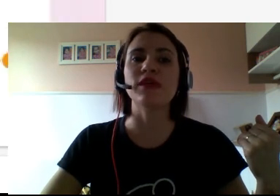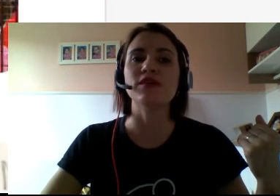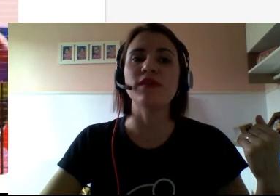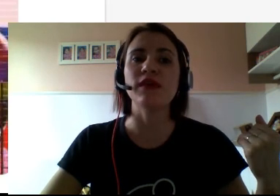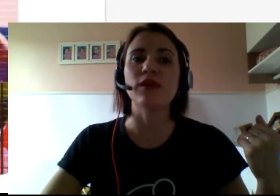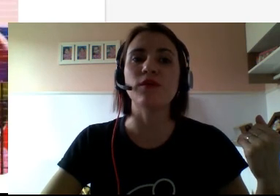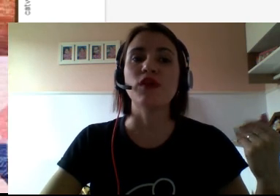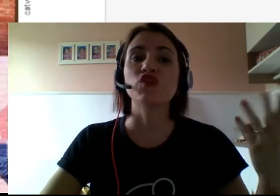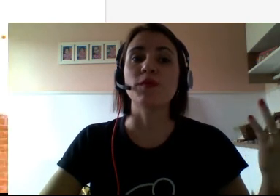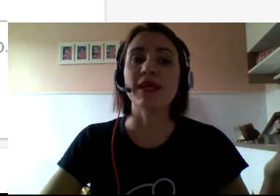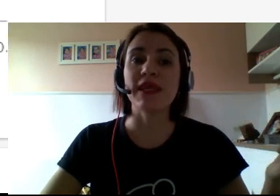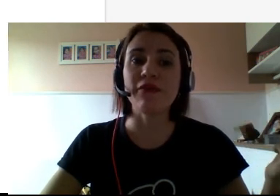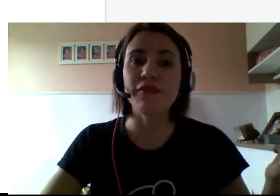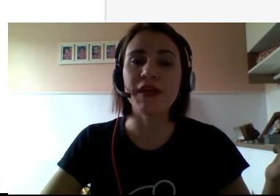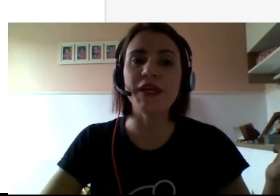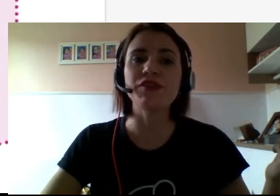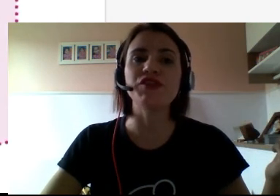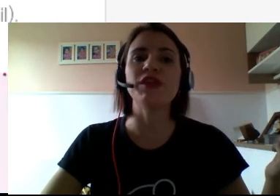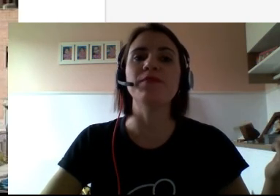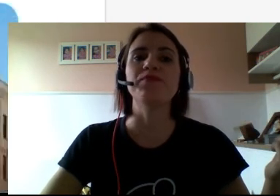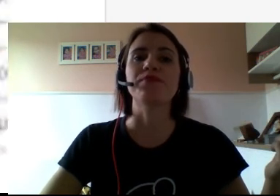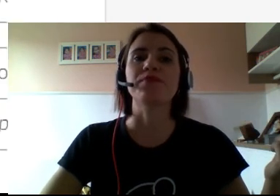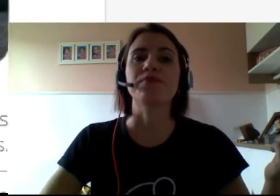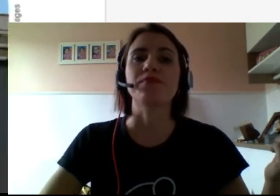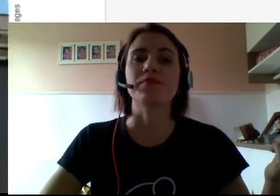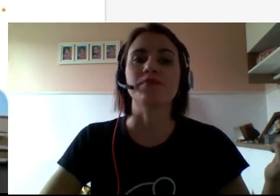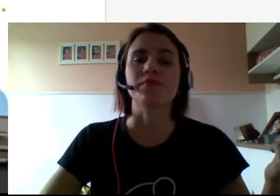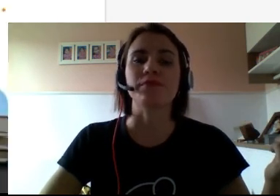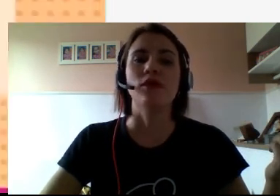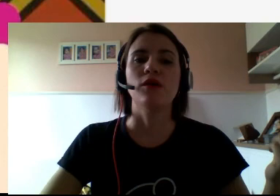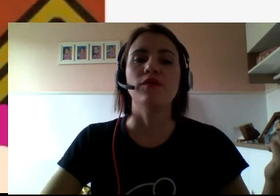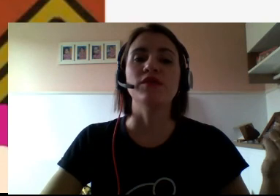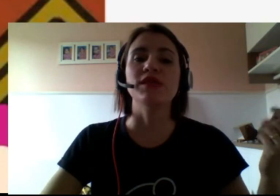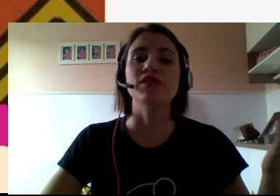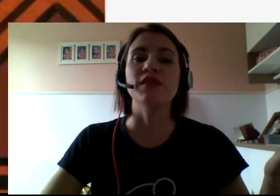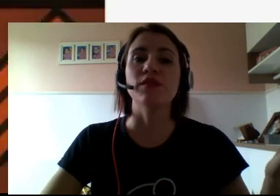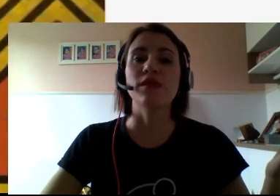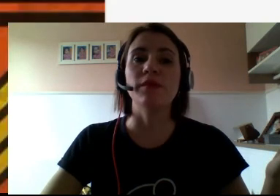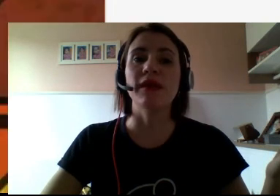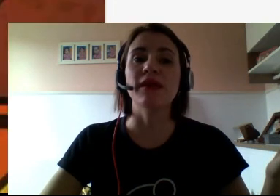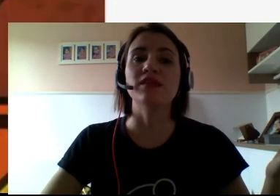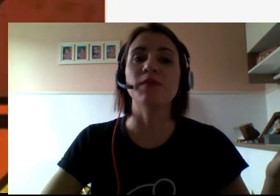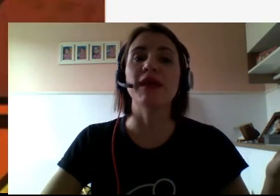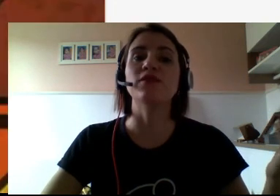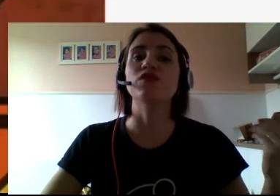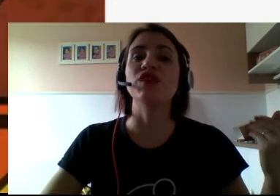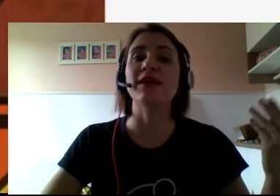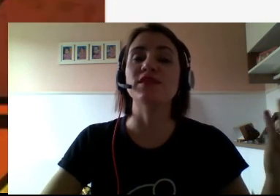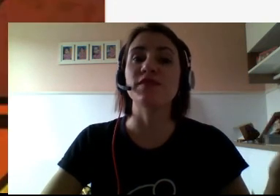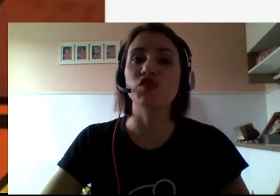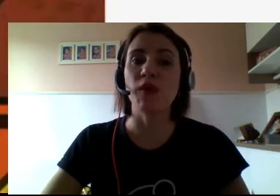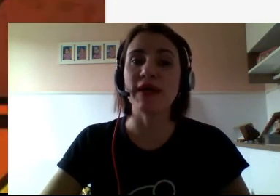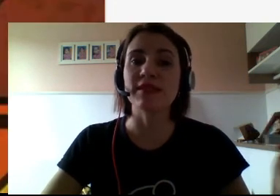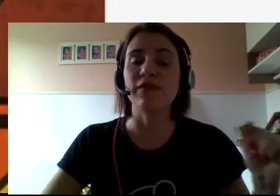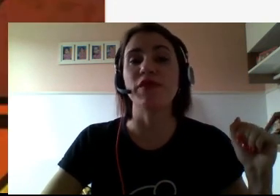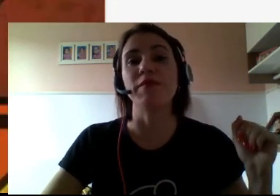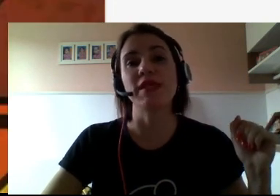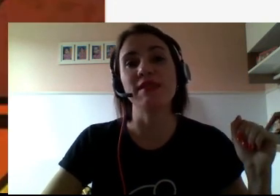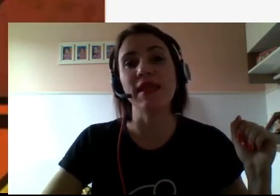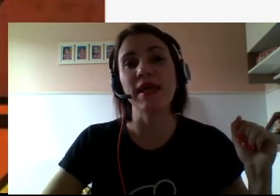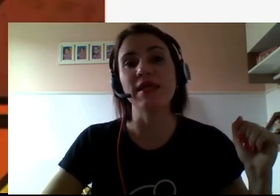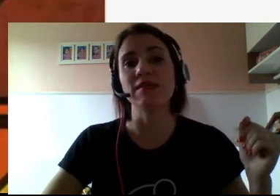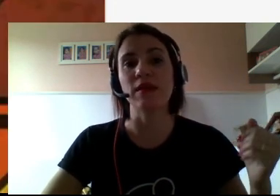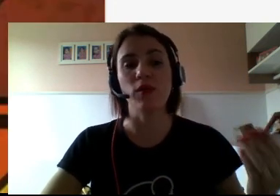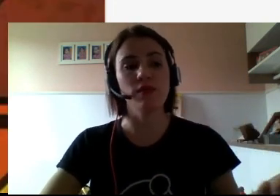depois aqui vocês viram sobre grafite como vocês viram também a respeito de artes visuais